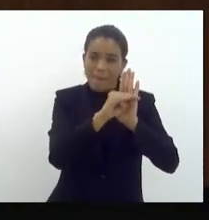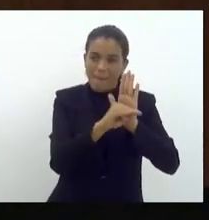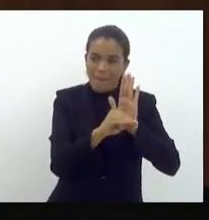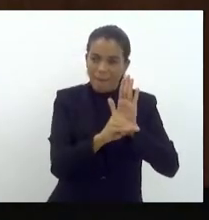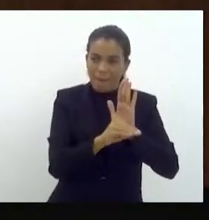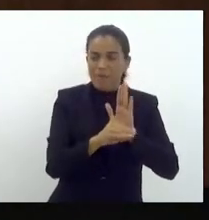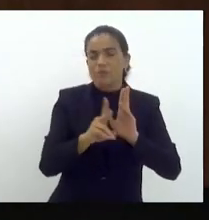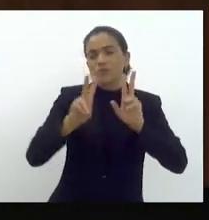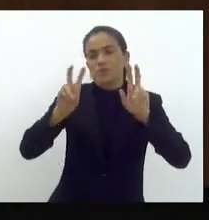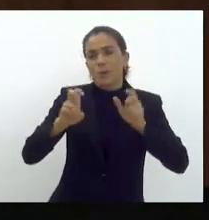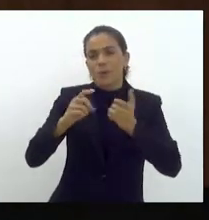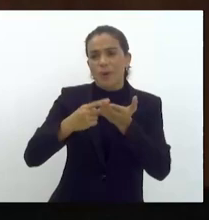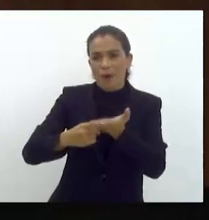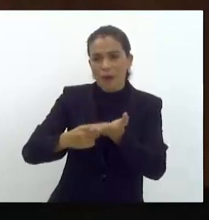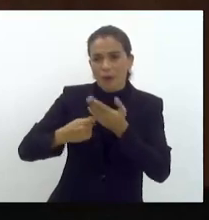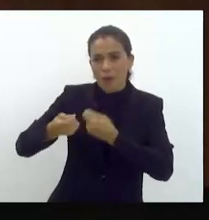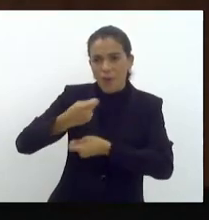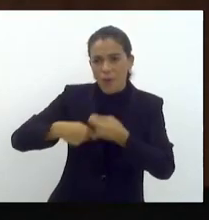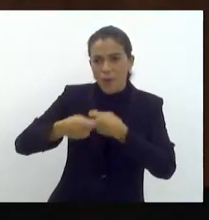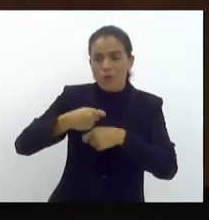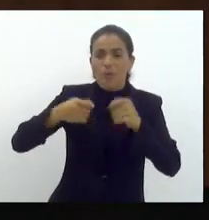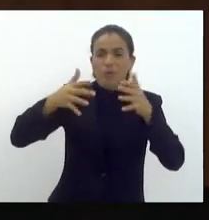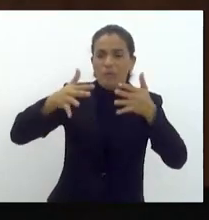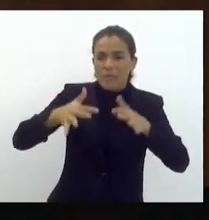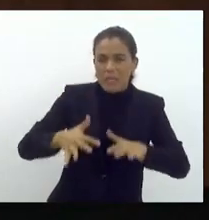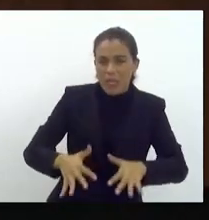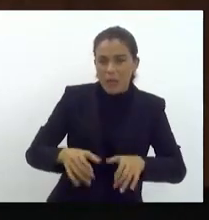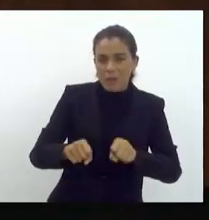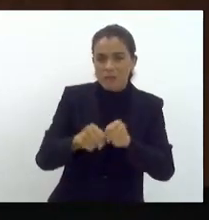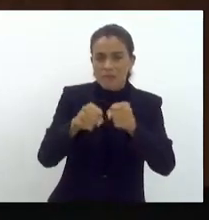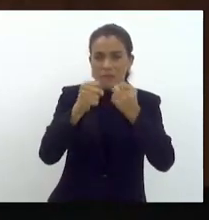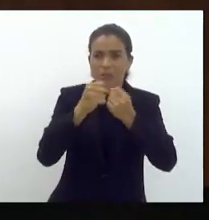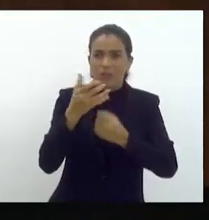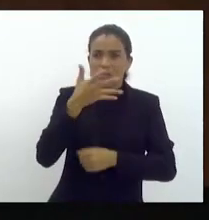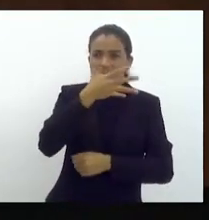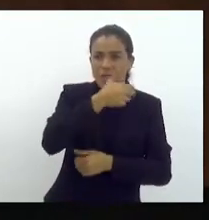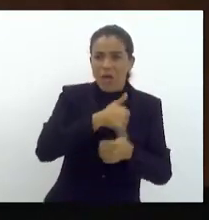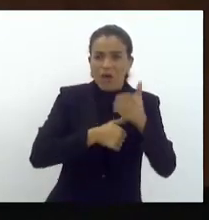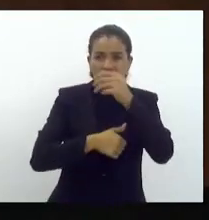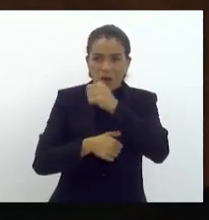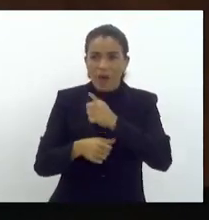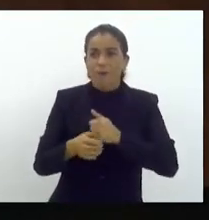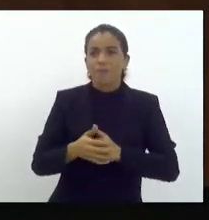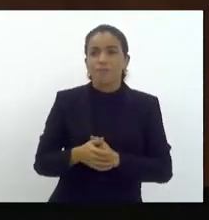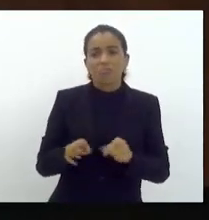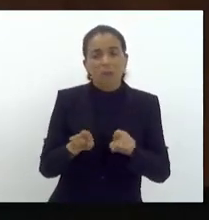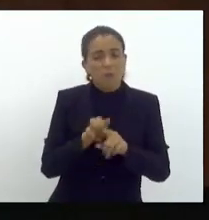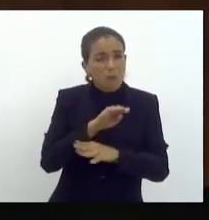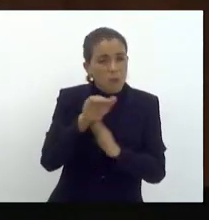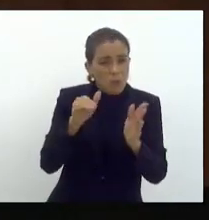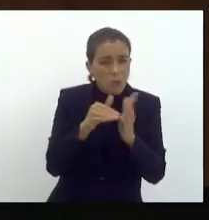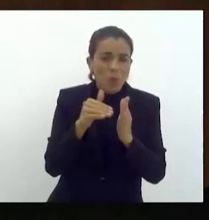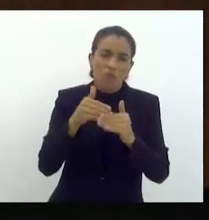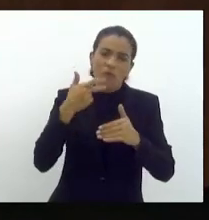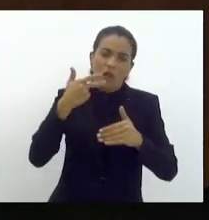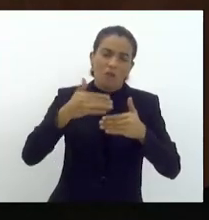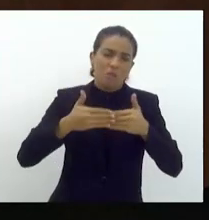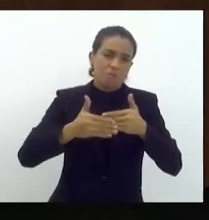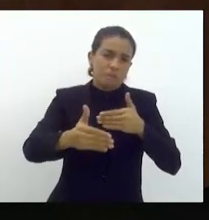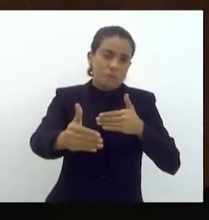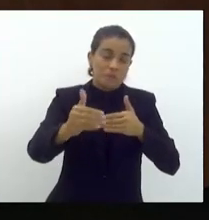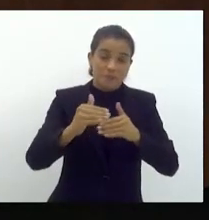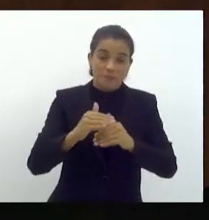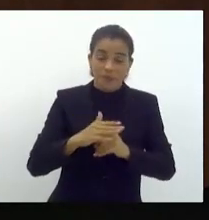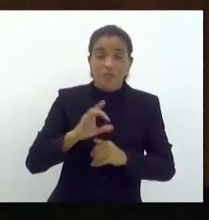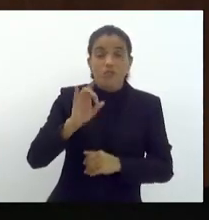sobre o acordo que a gente fez de redução de danos salvar o que foi possível salvar isso tudo Eu vou falar mais adiante aqui era